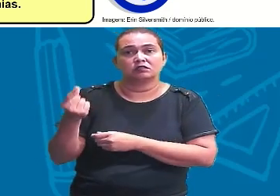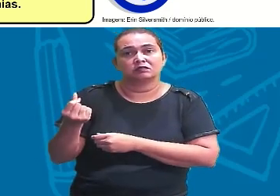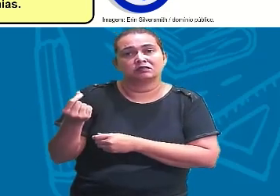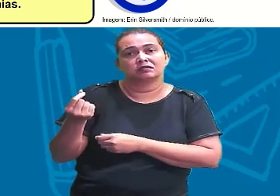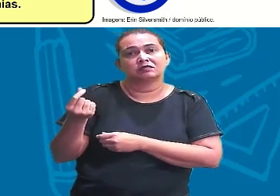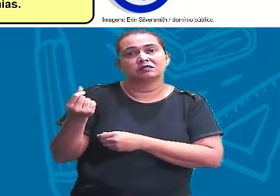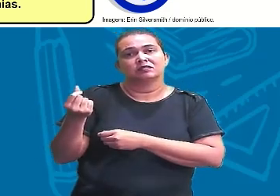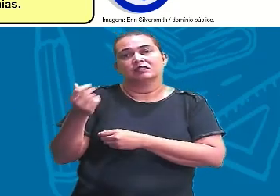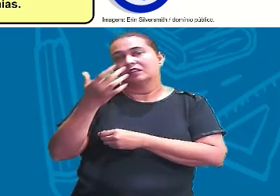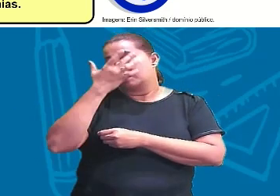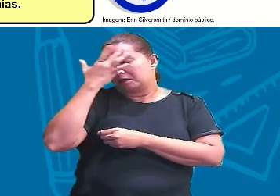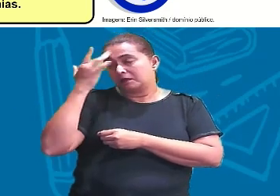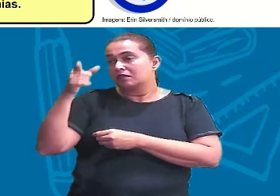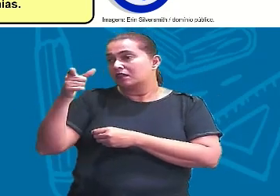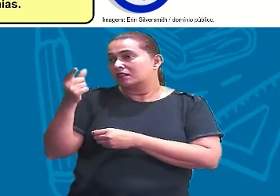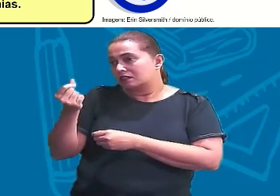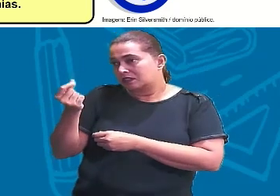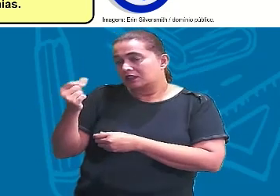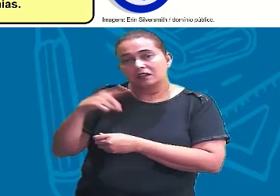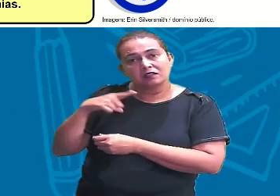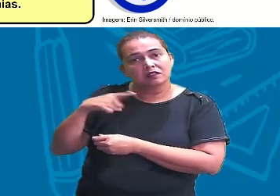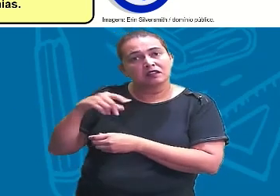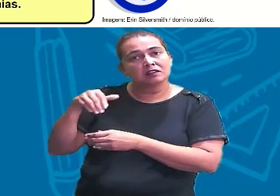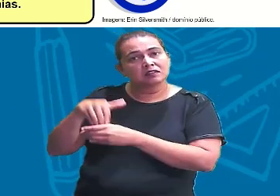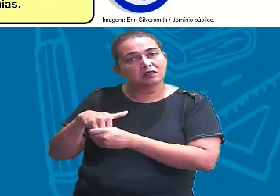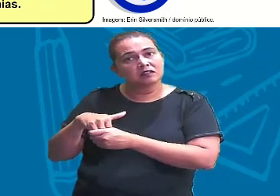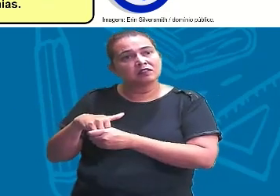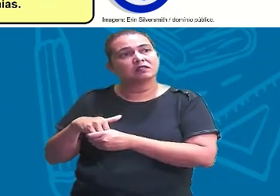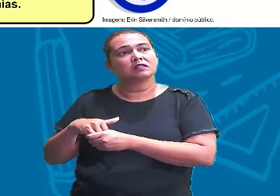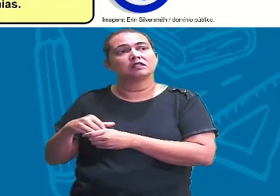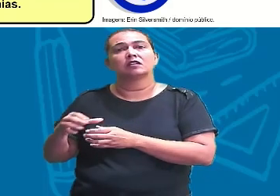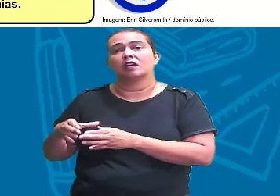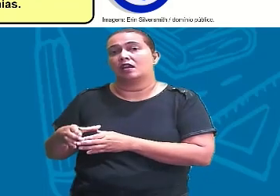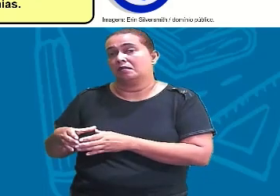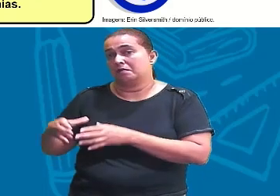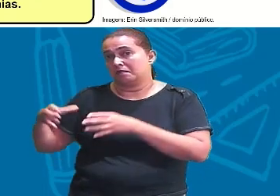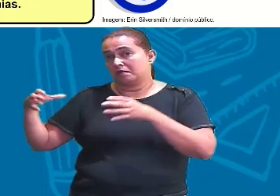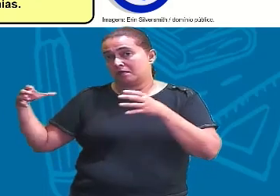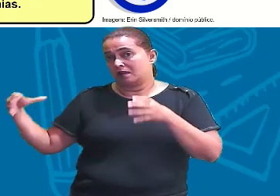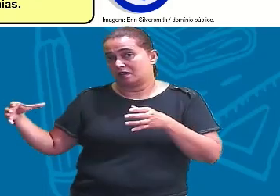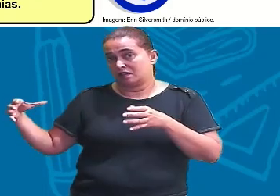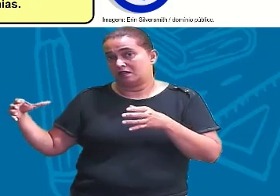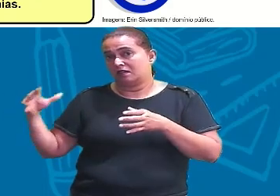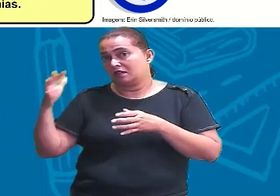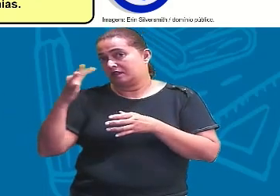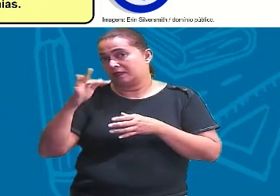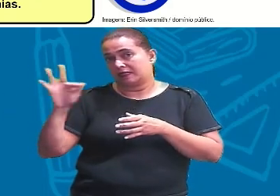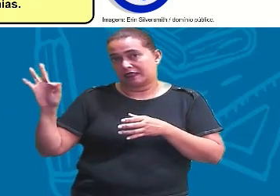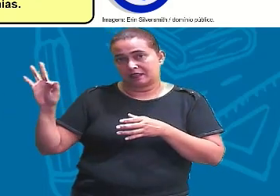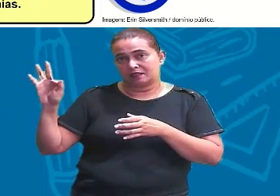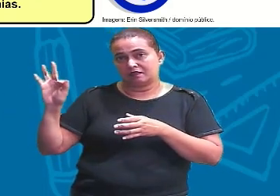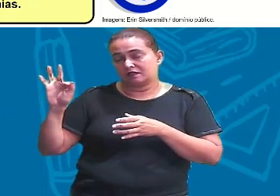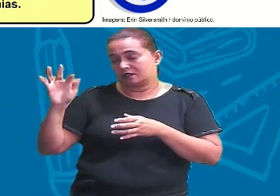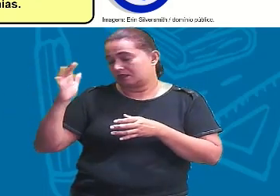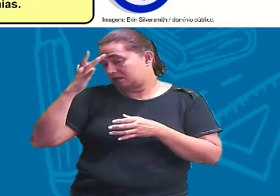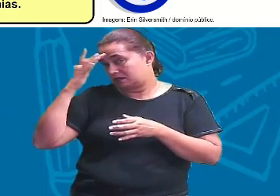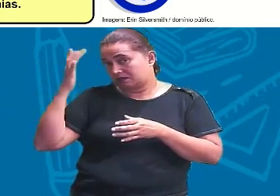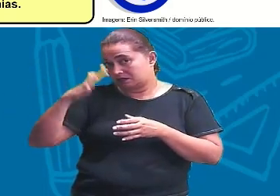podia votar era quem era rico. E grande parte da população, a maior parte da população na França, era o quê? Era